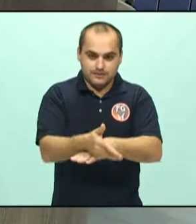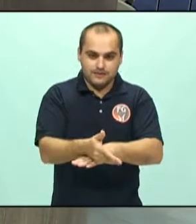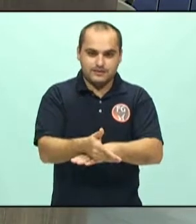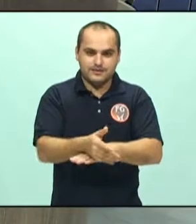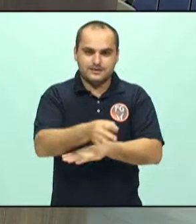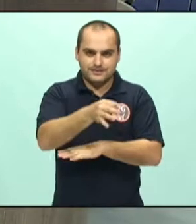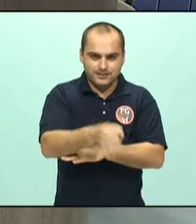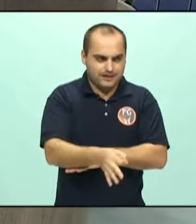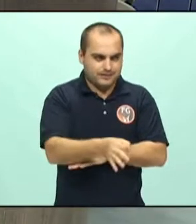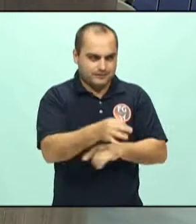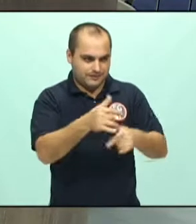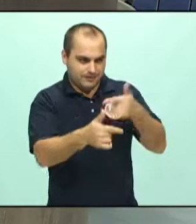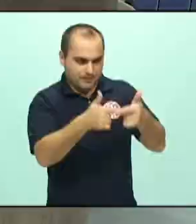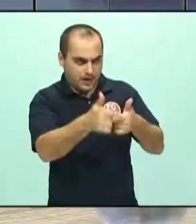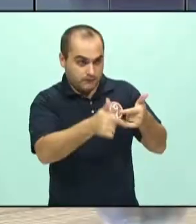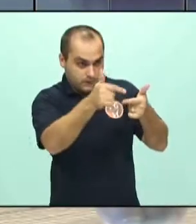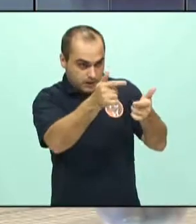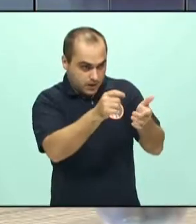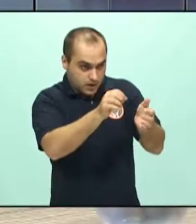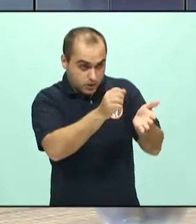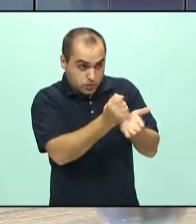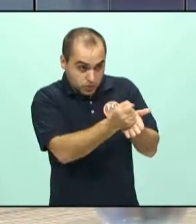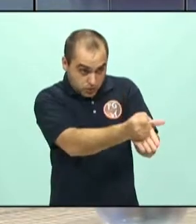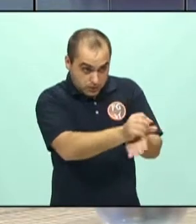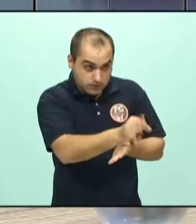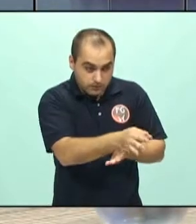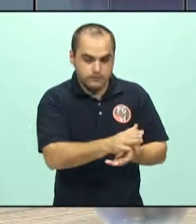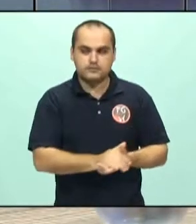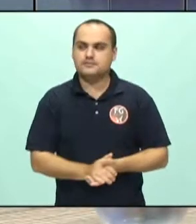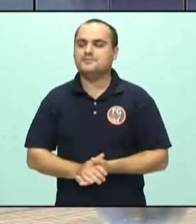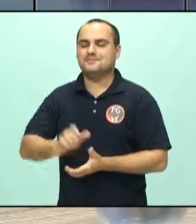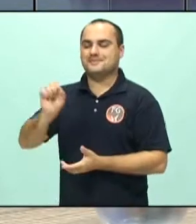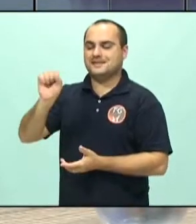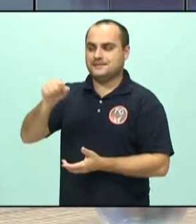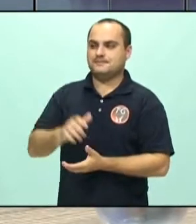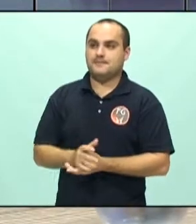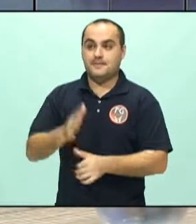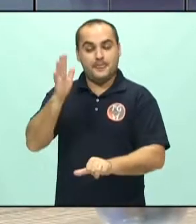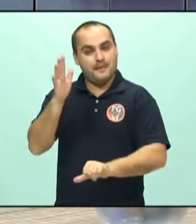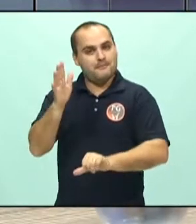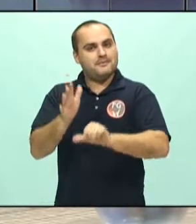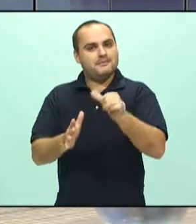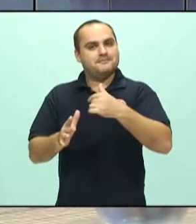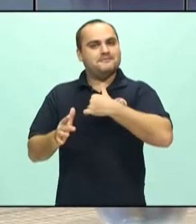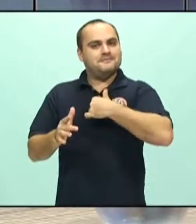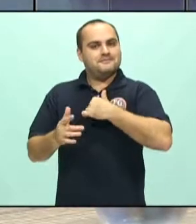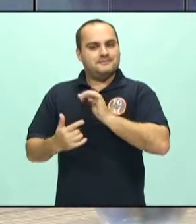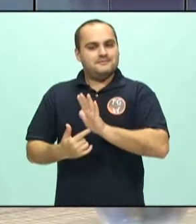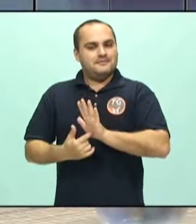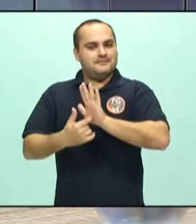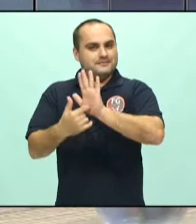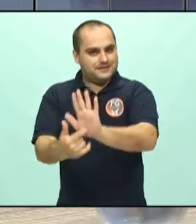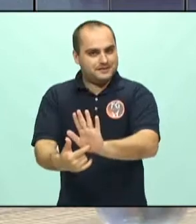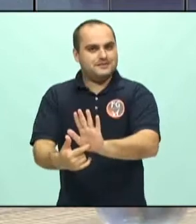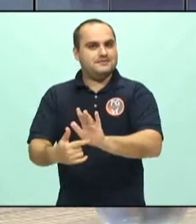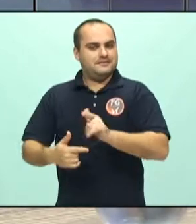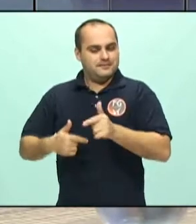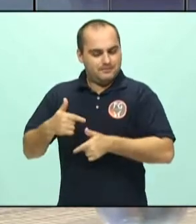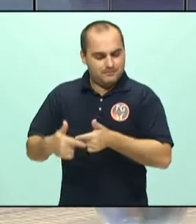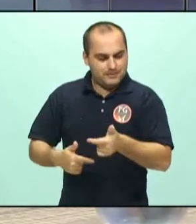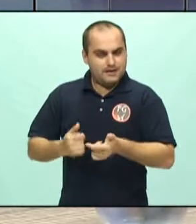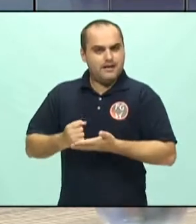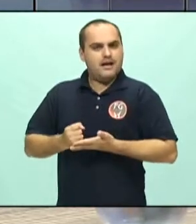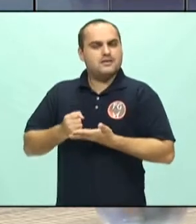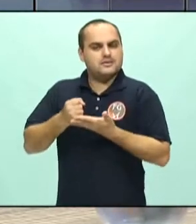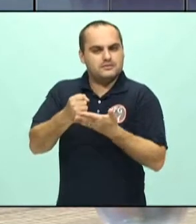refinamento no trabalho, é isso? Isso, eu primeiro apresentei os trabalhos Eu, assim, apresentei os participantes, eu ajudei eles